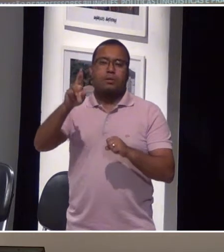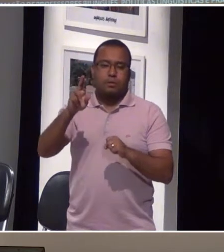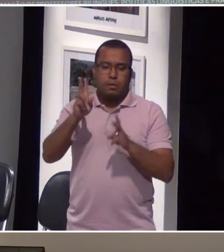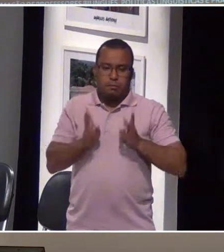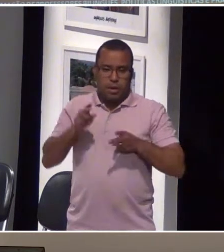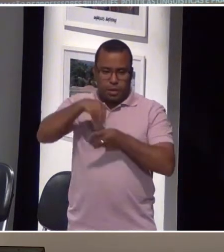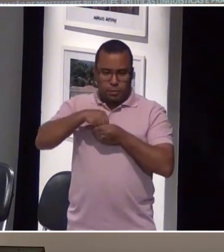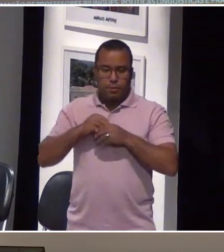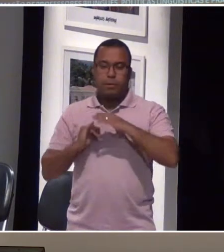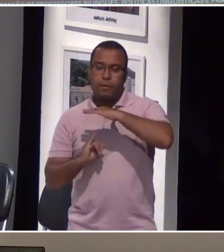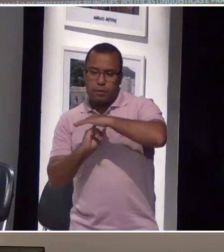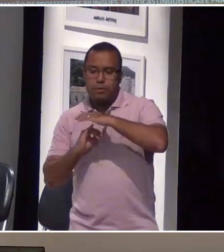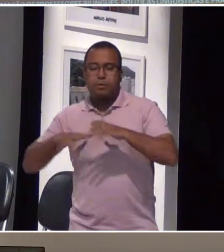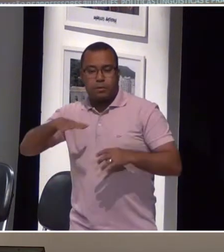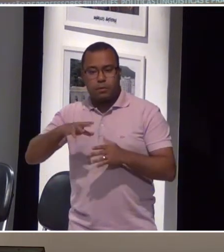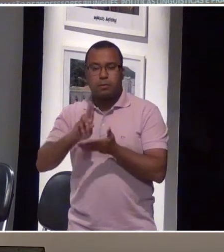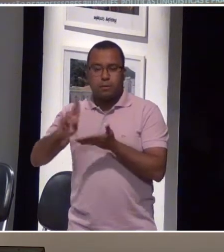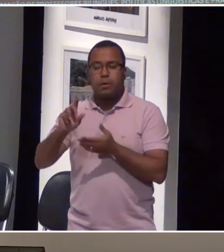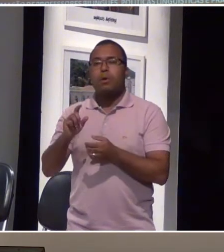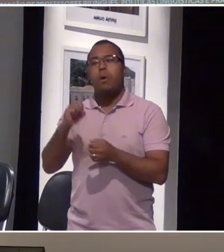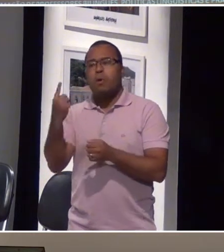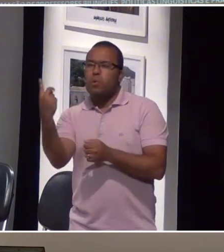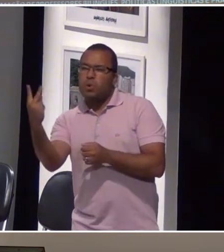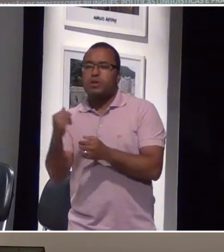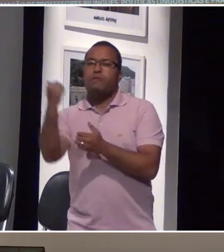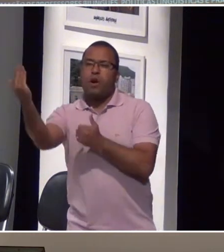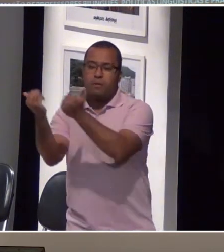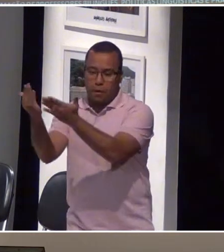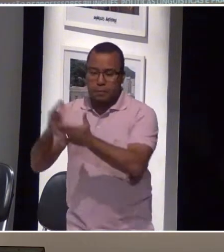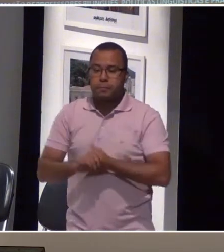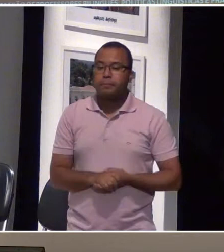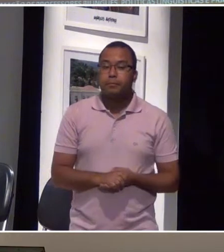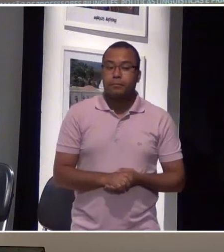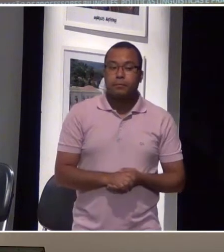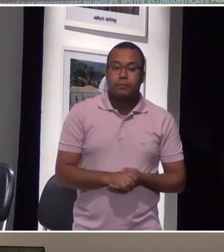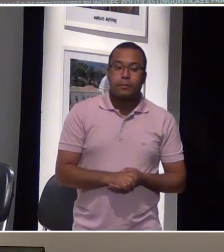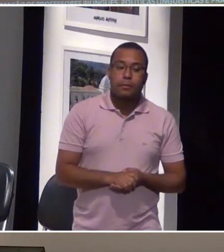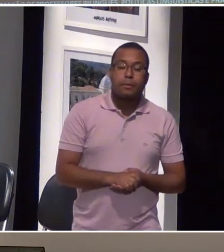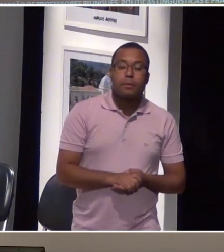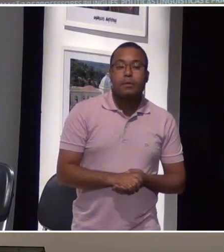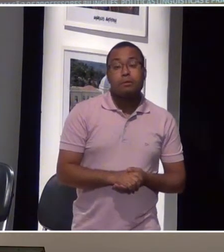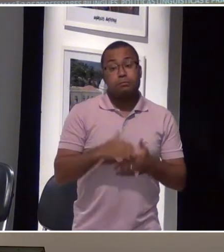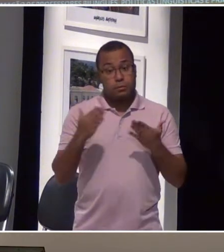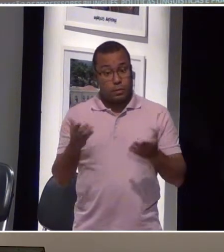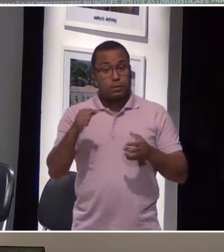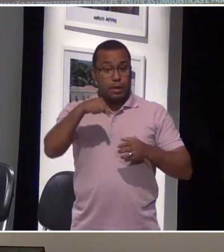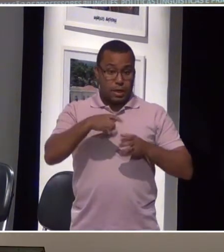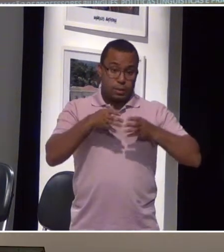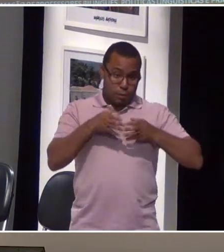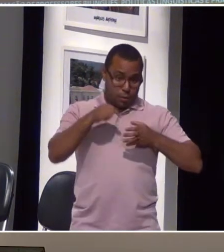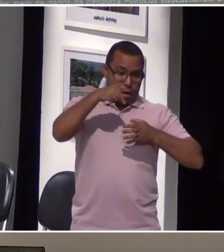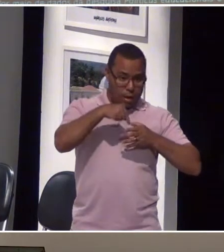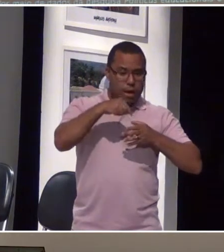doutorado na própria universidade, 1 ou 2 fora dela, né? Então, a partir desse lugar é que eu